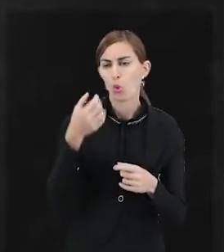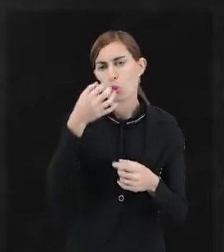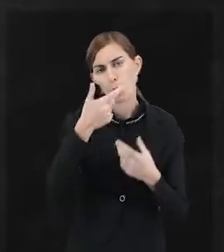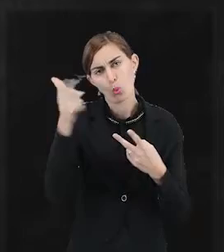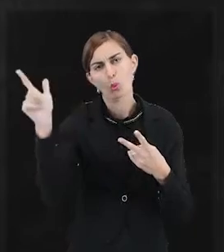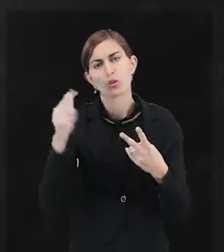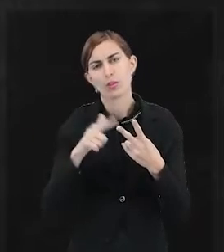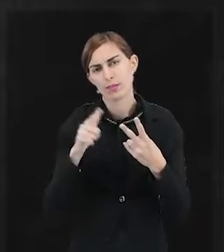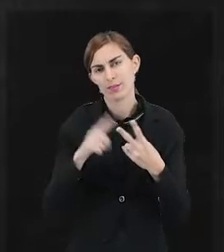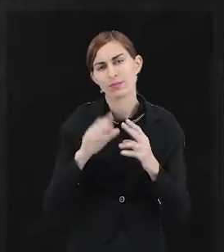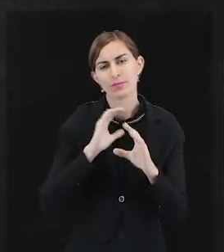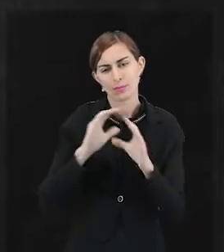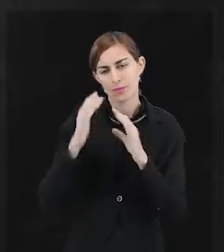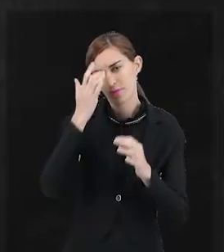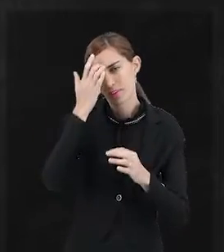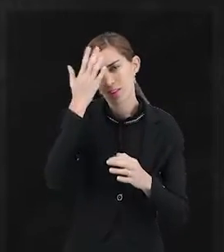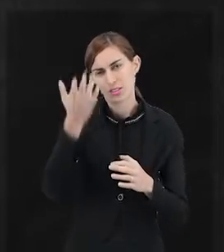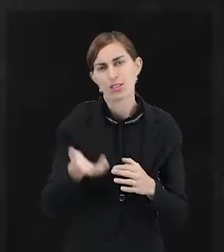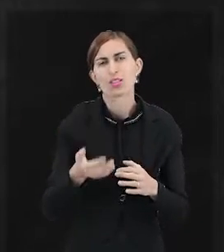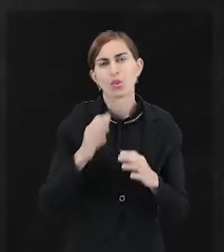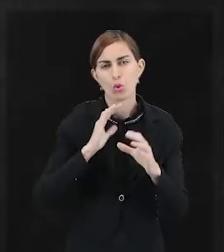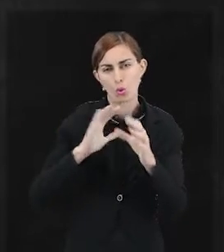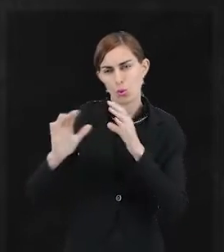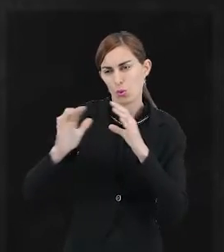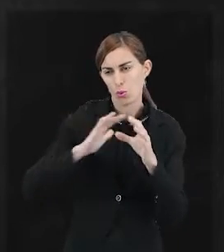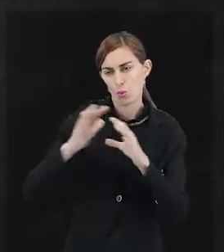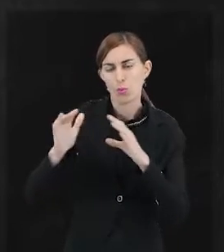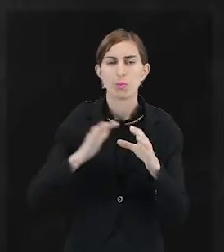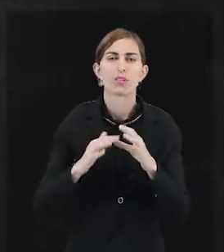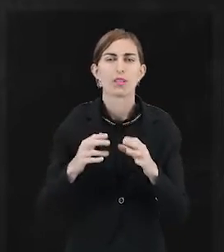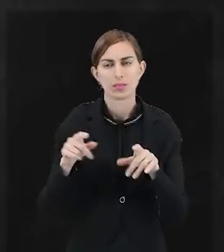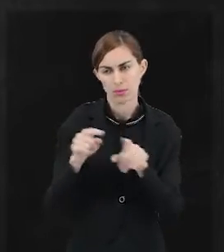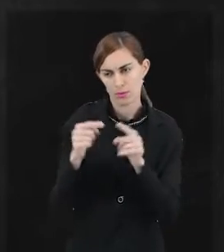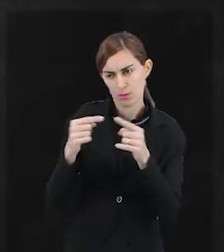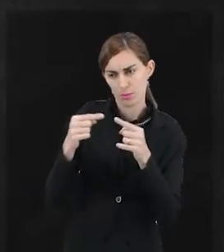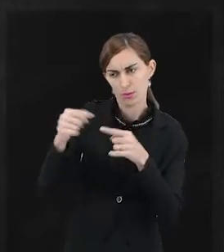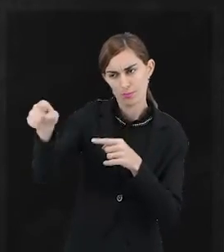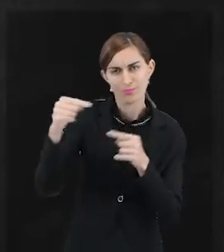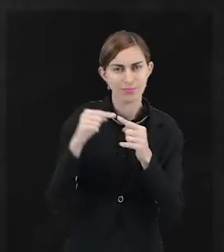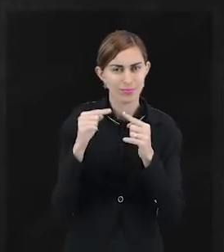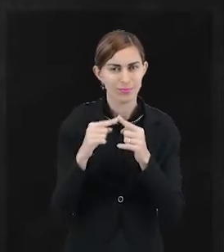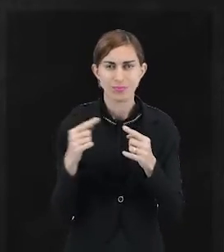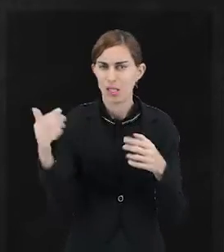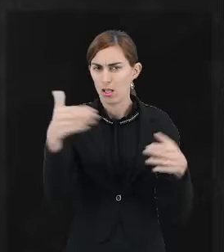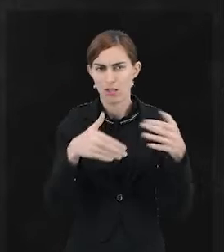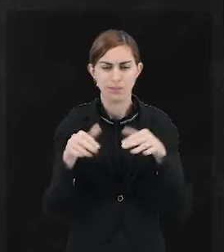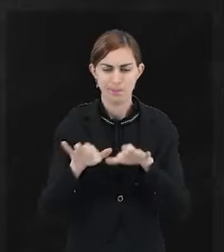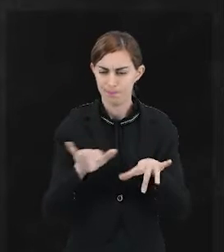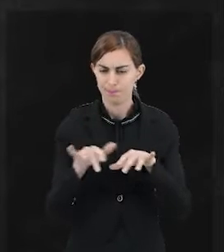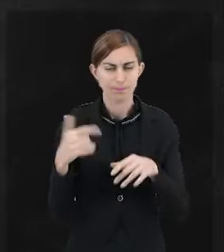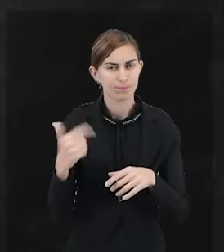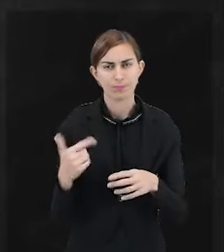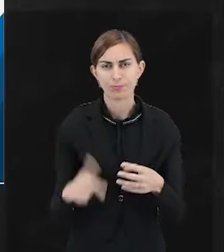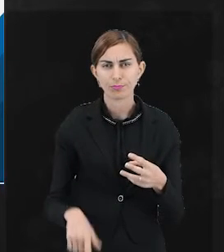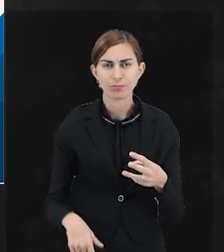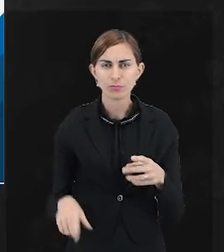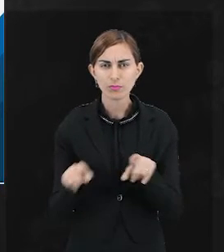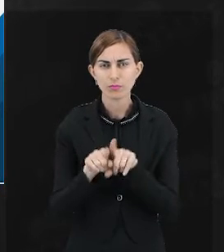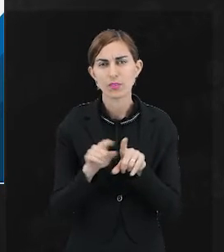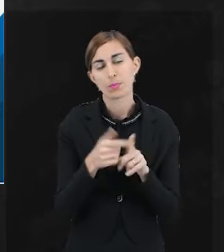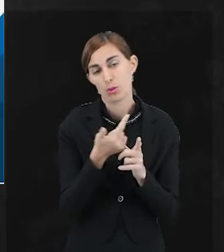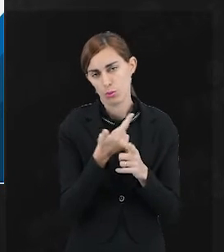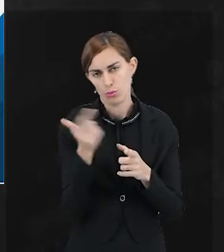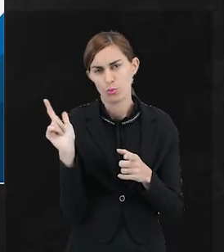segunda opção para facilitar também que a comunicação atinja essas pessoas que não têm esse acesso. Um outro